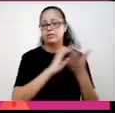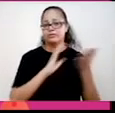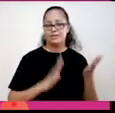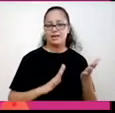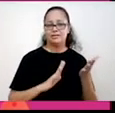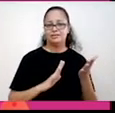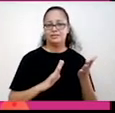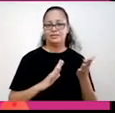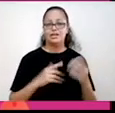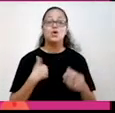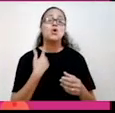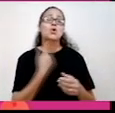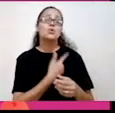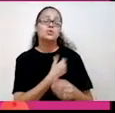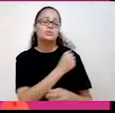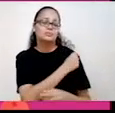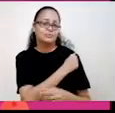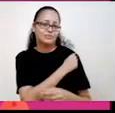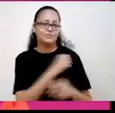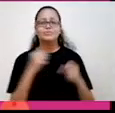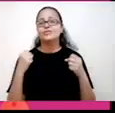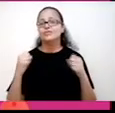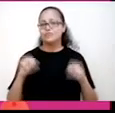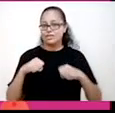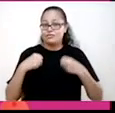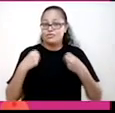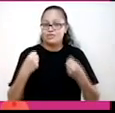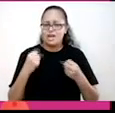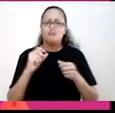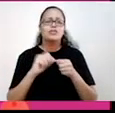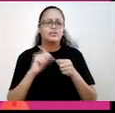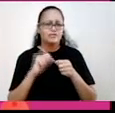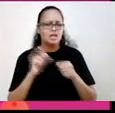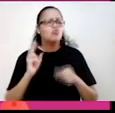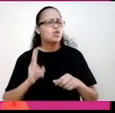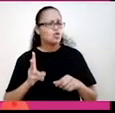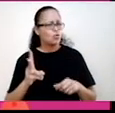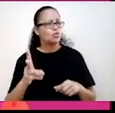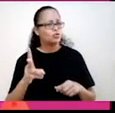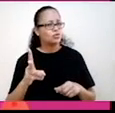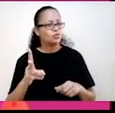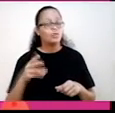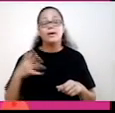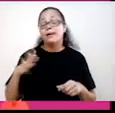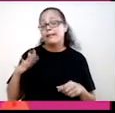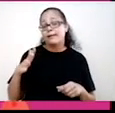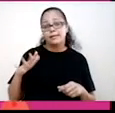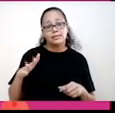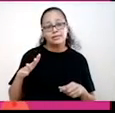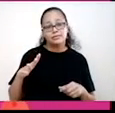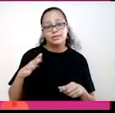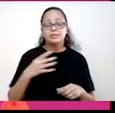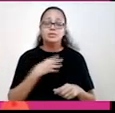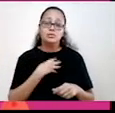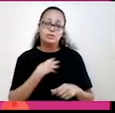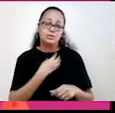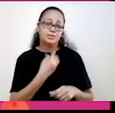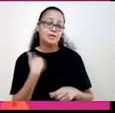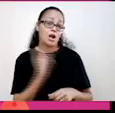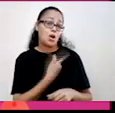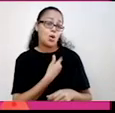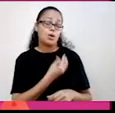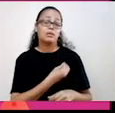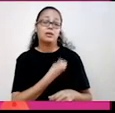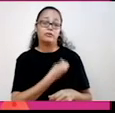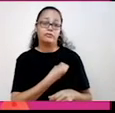que se esforçaram e conseguiram fazer algumas, né, e que vocês continuem assim, né. Às vezes, em algumas situações da vida da